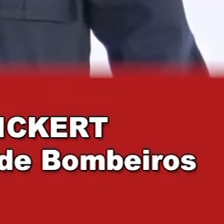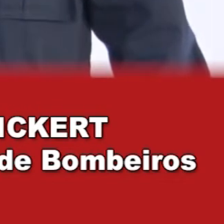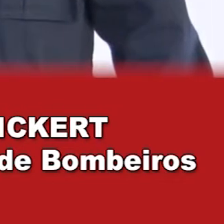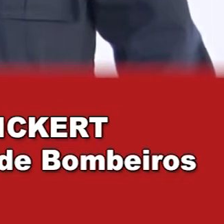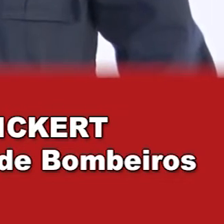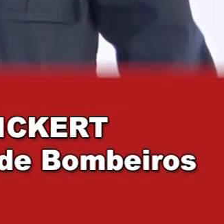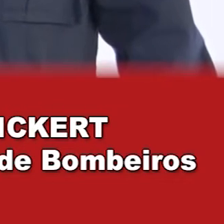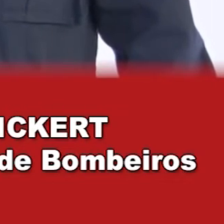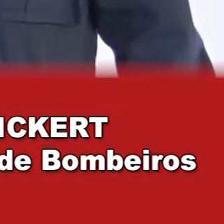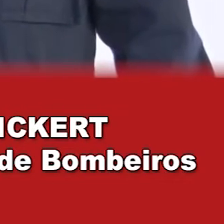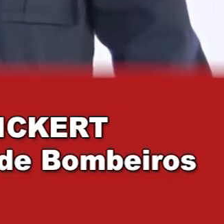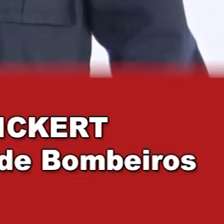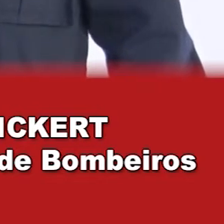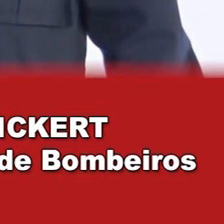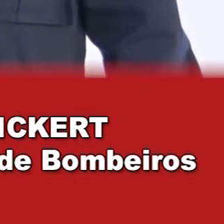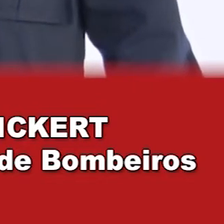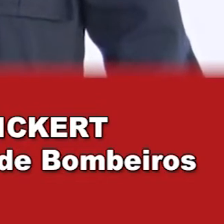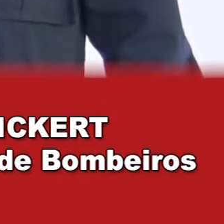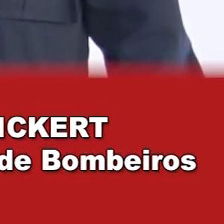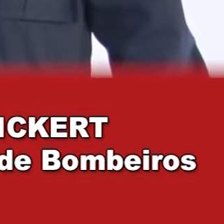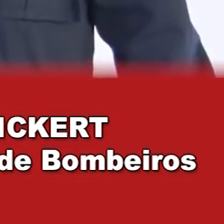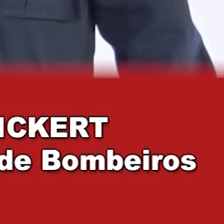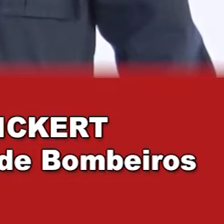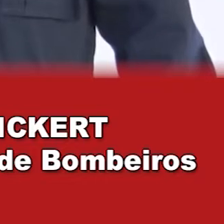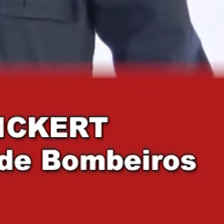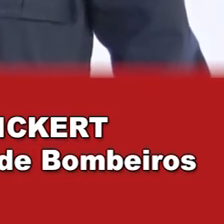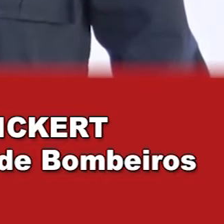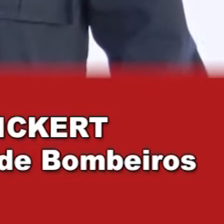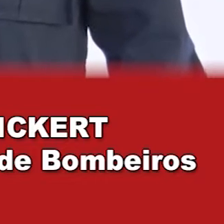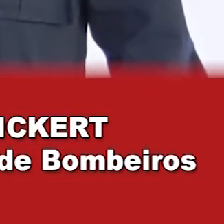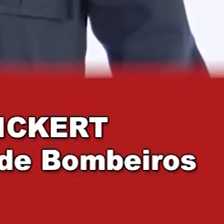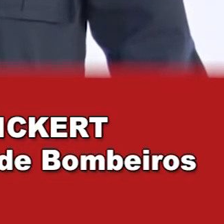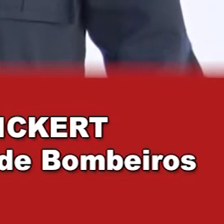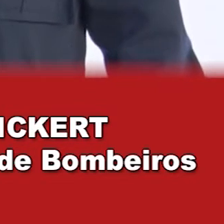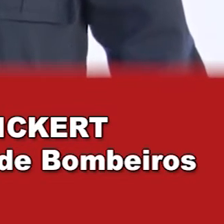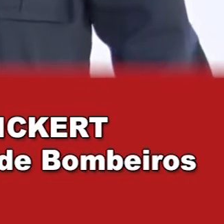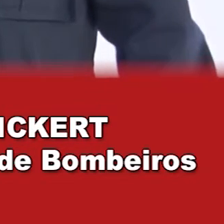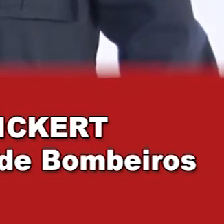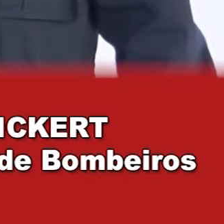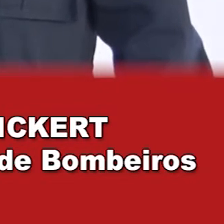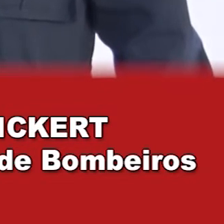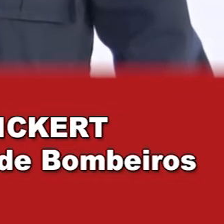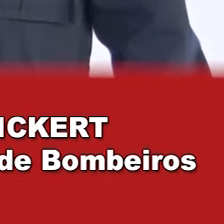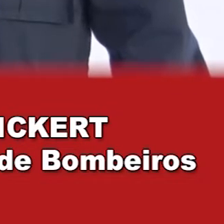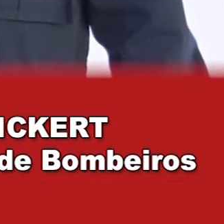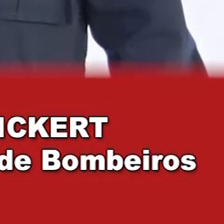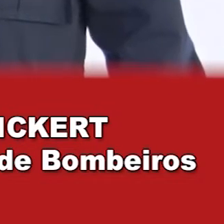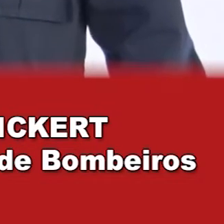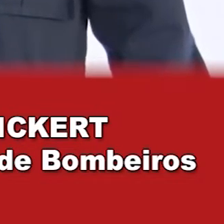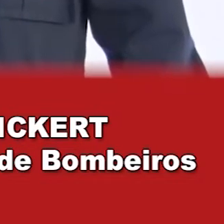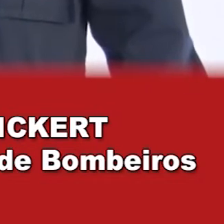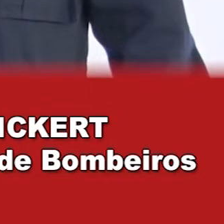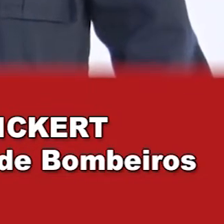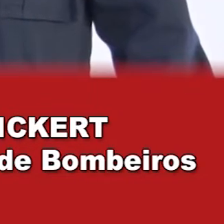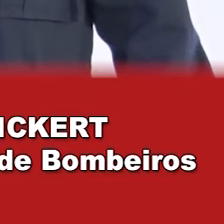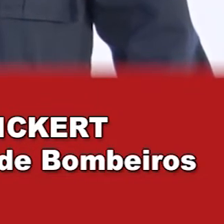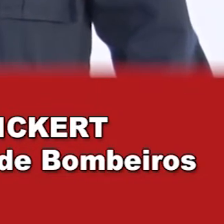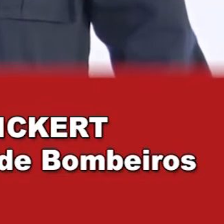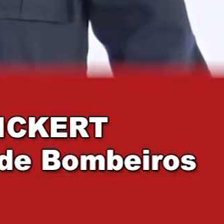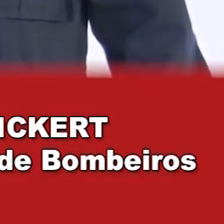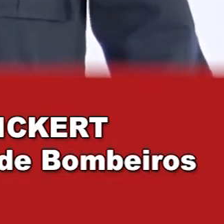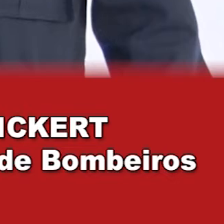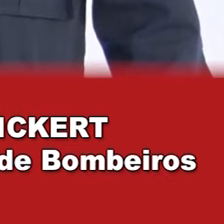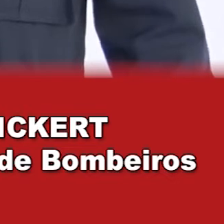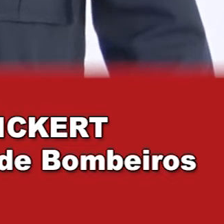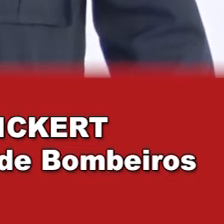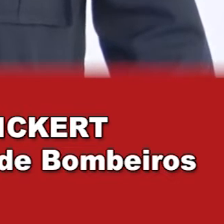como tal deve ter atenção redobrada precisamos ter cuidado e não dormir com o